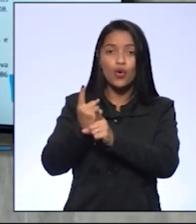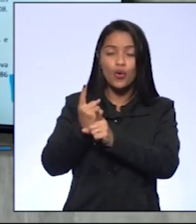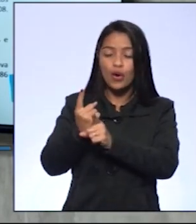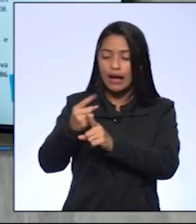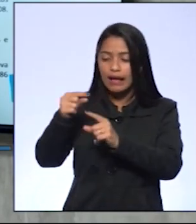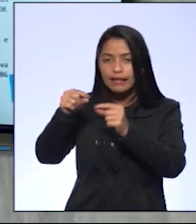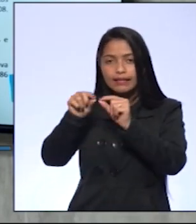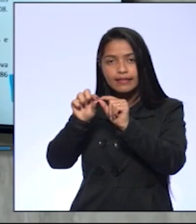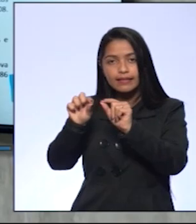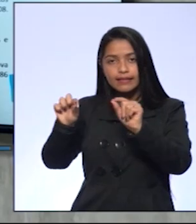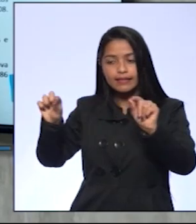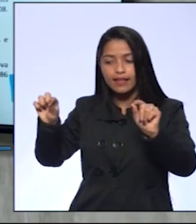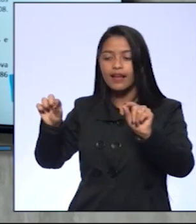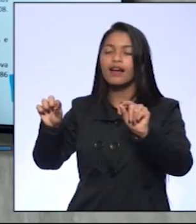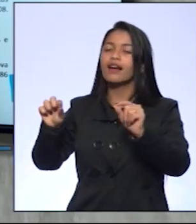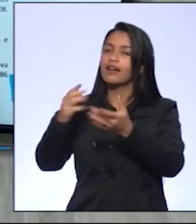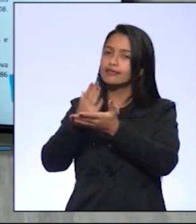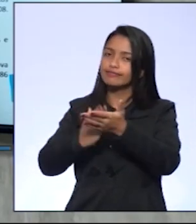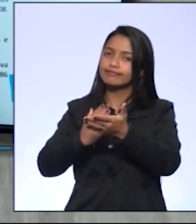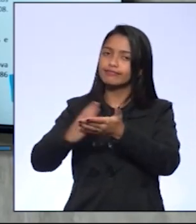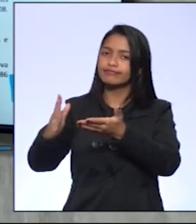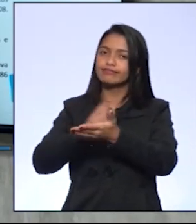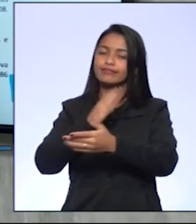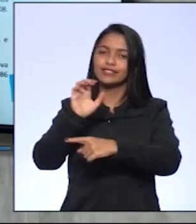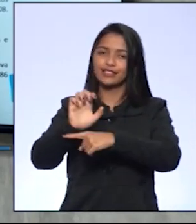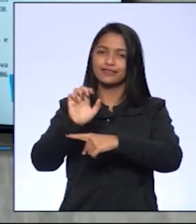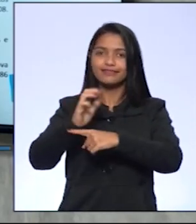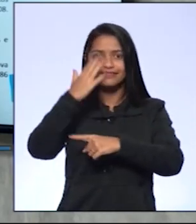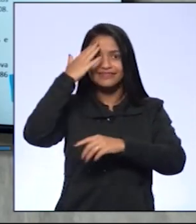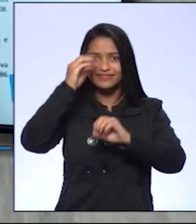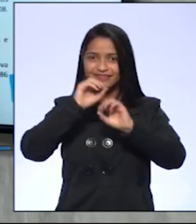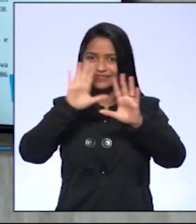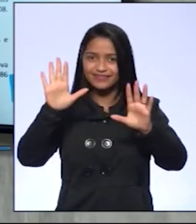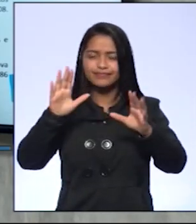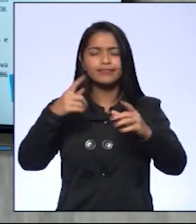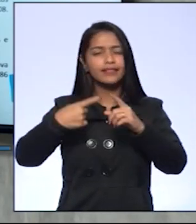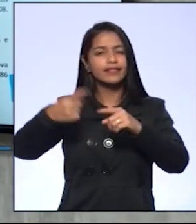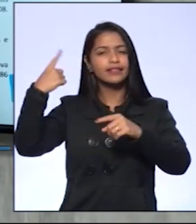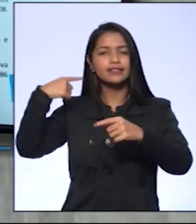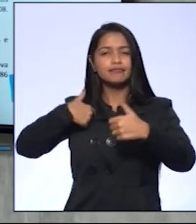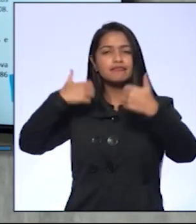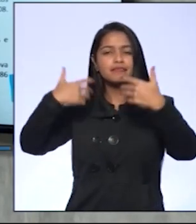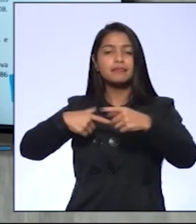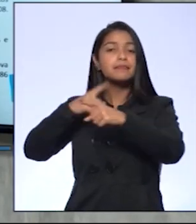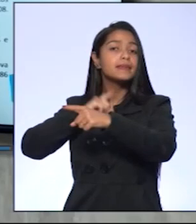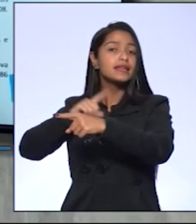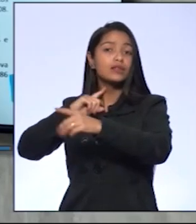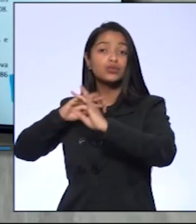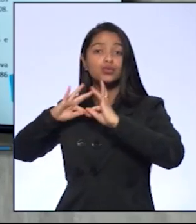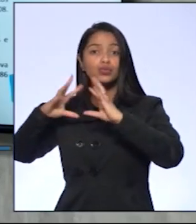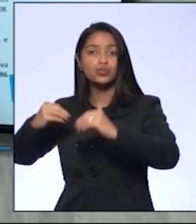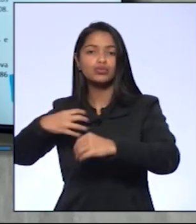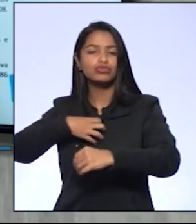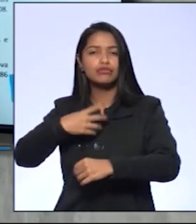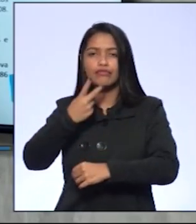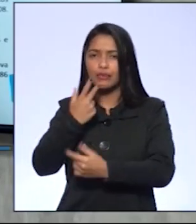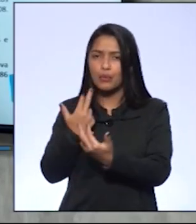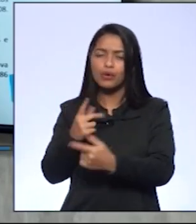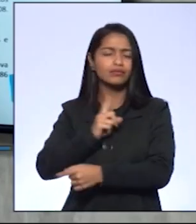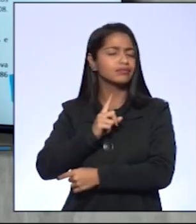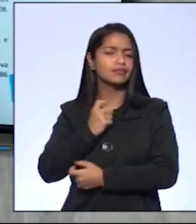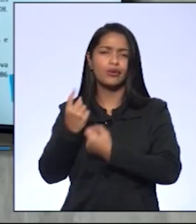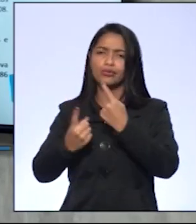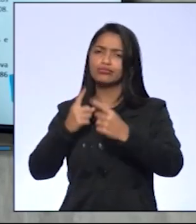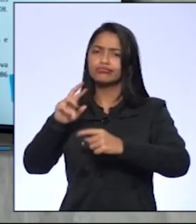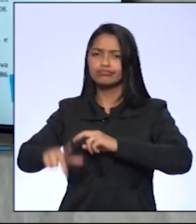jeitos diferentes. Entendeu? Por isso que quando eu estava falando de dialeto, eu falei, nem todo mundo em Minas Gerais fala desse jeito, tem um pessoal que fala de outro jeito.